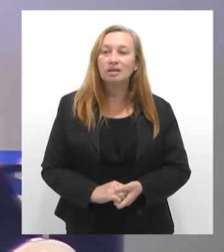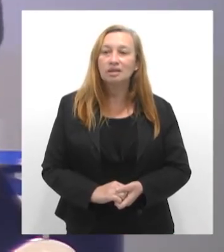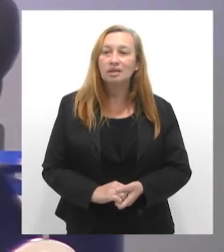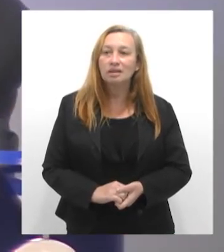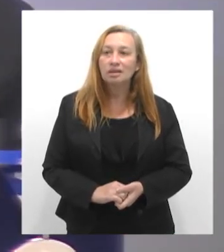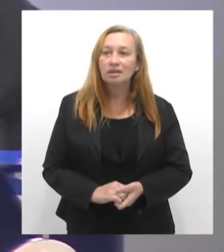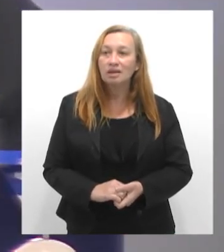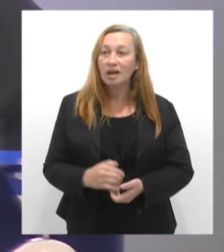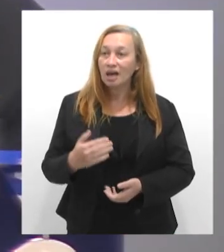Ela é do meu tempo, né?